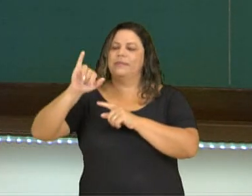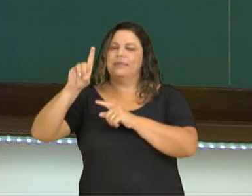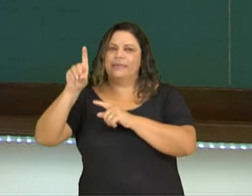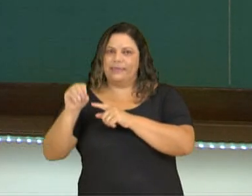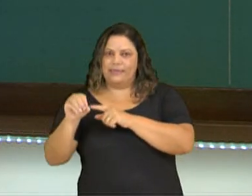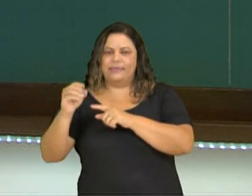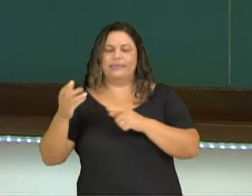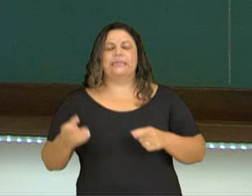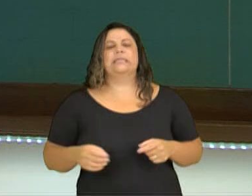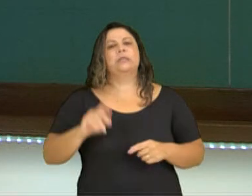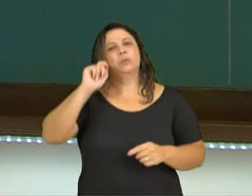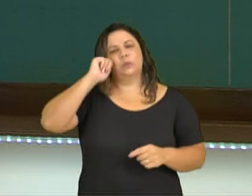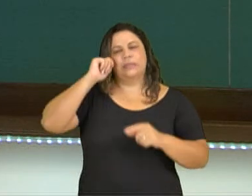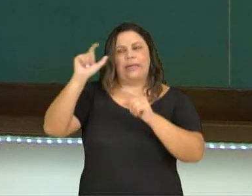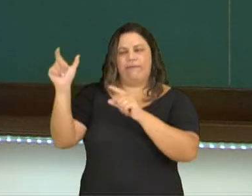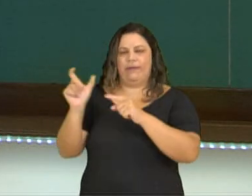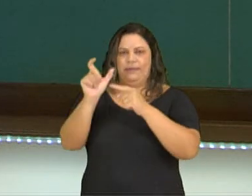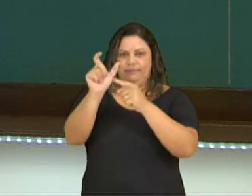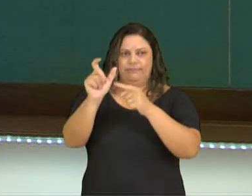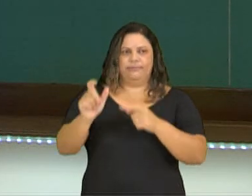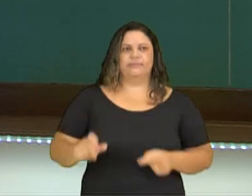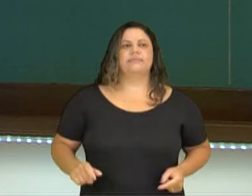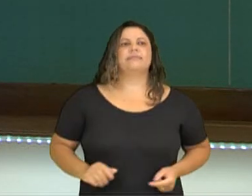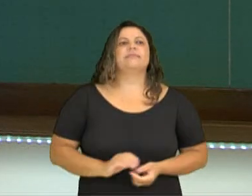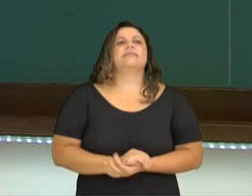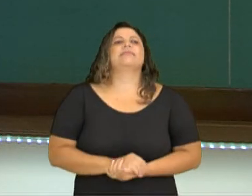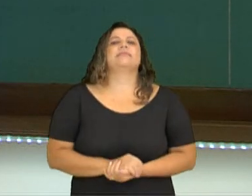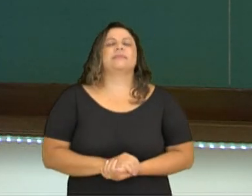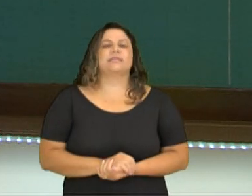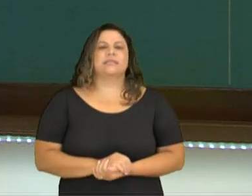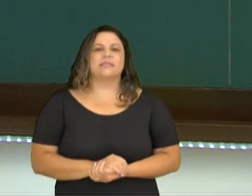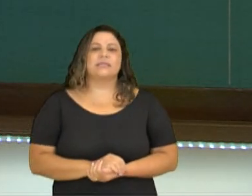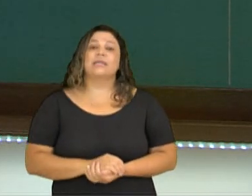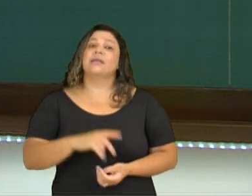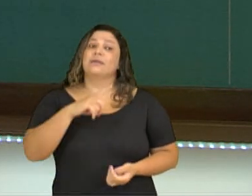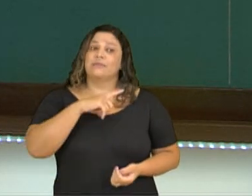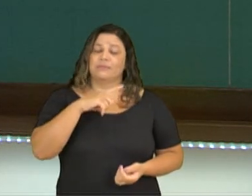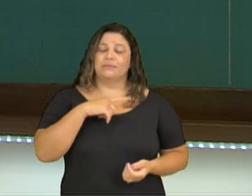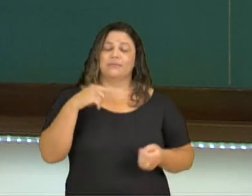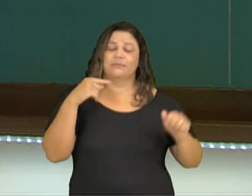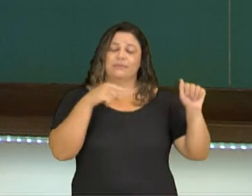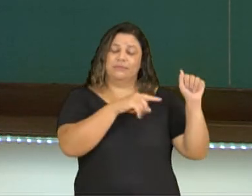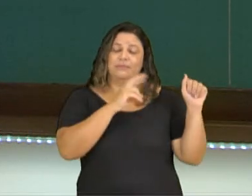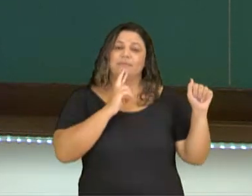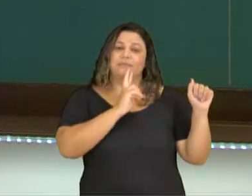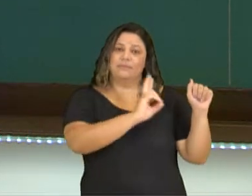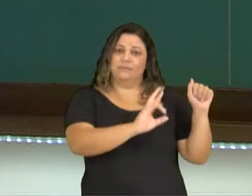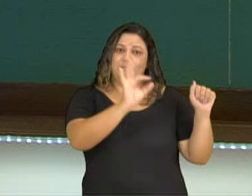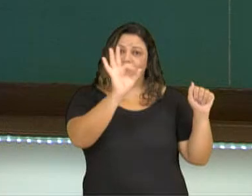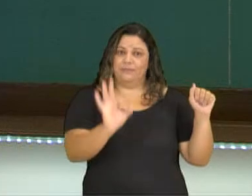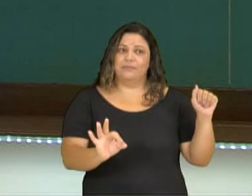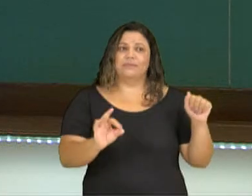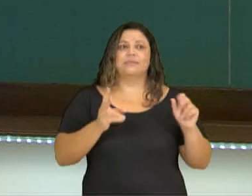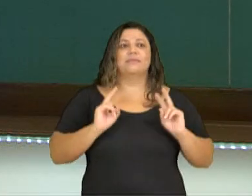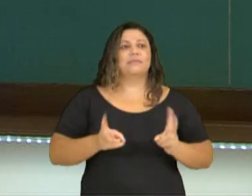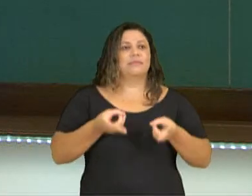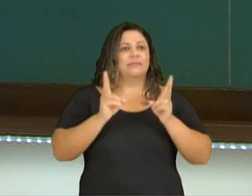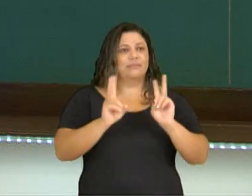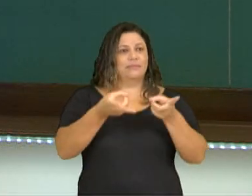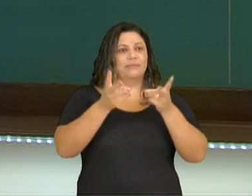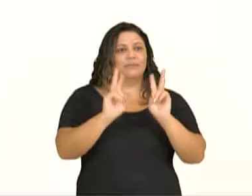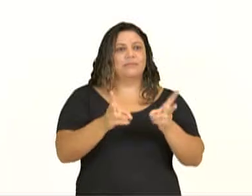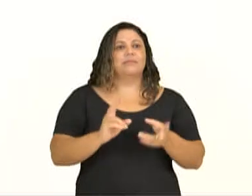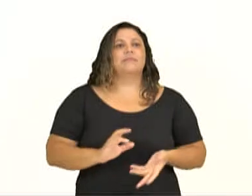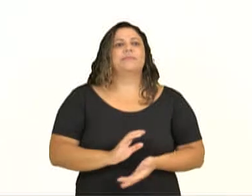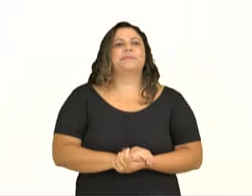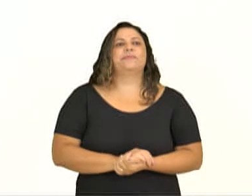estava em negrito, estava em destaque, ok? Então, nós temos aí a alternativa A. Continuação do